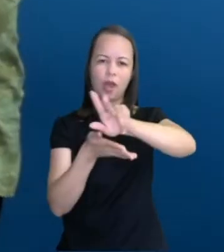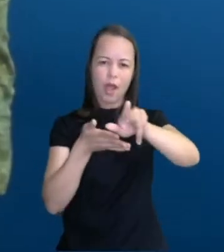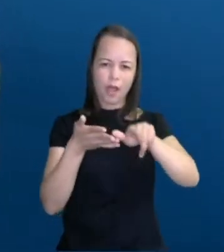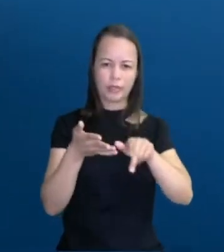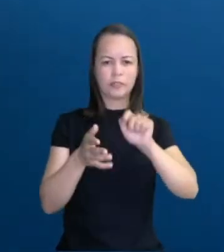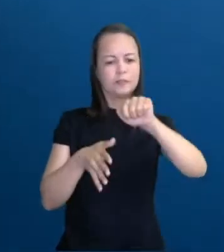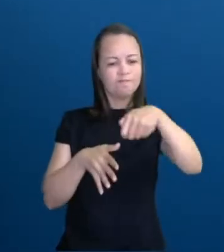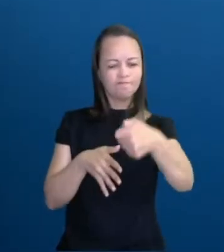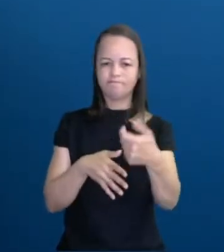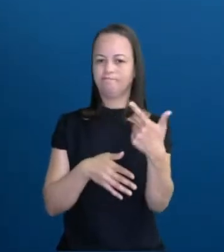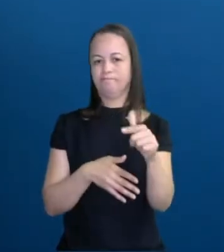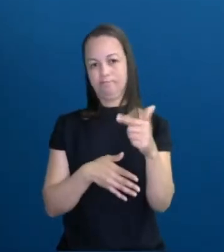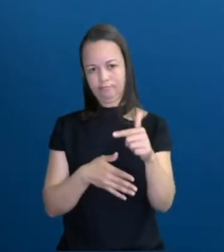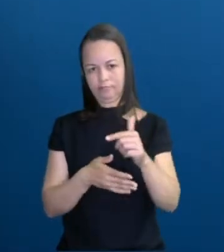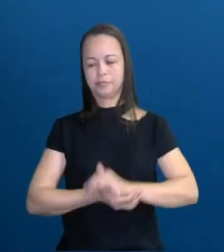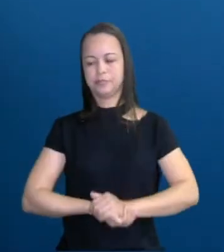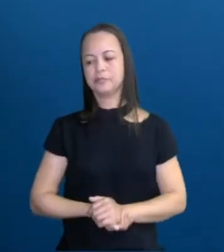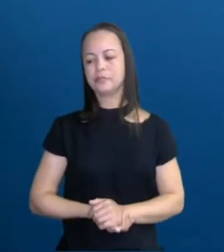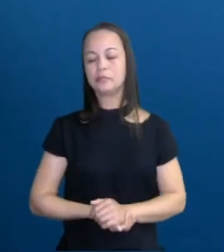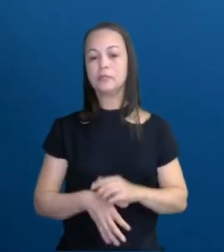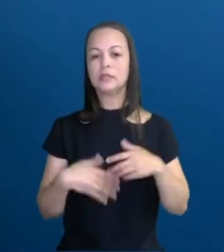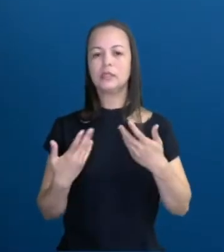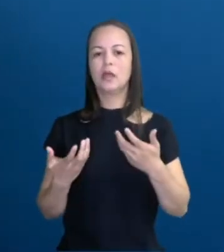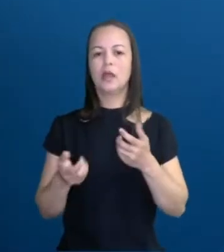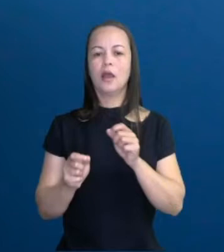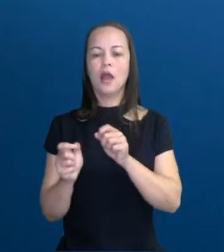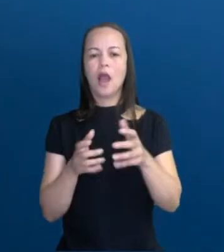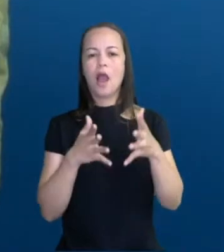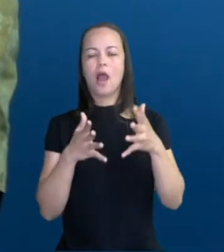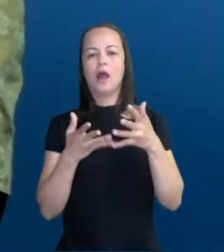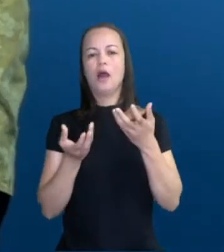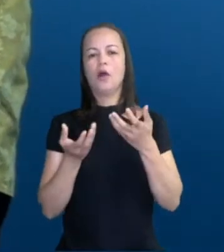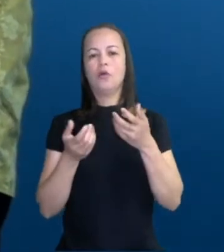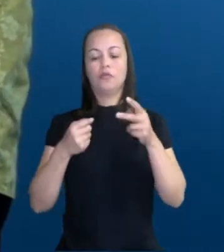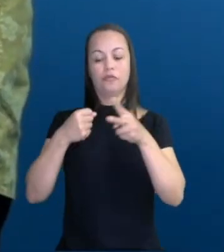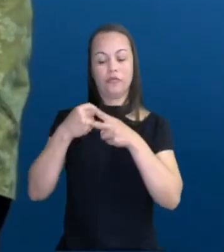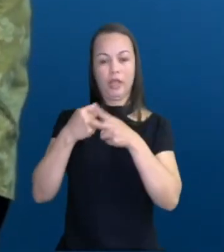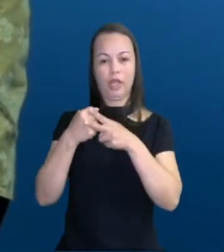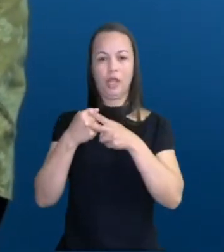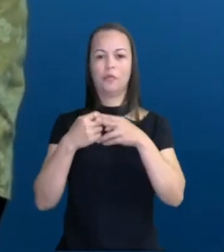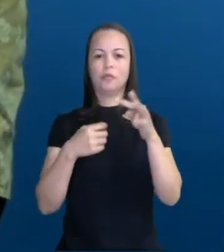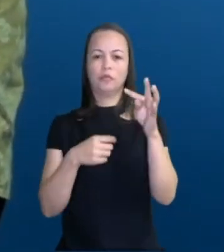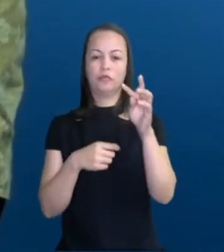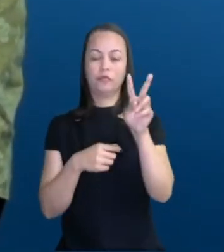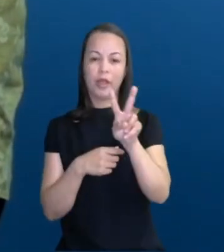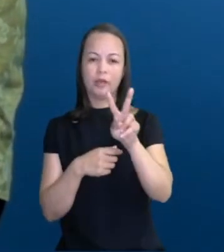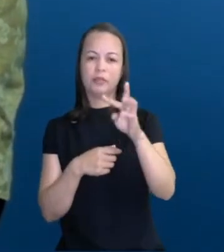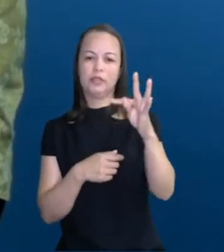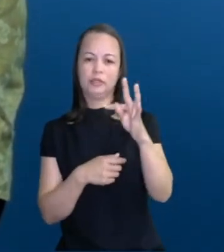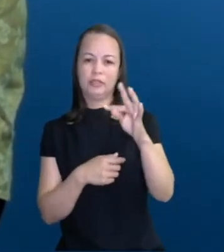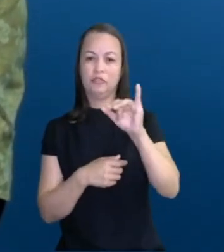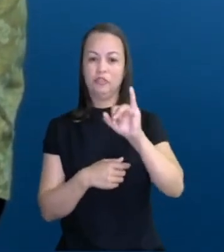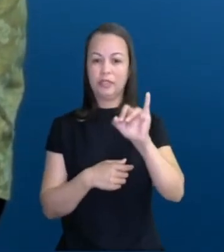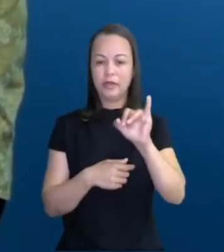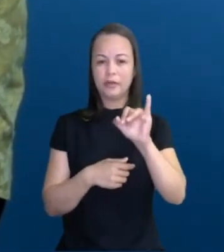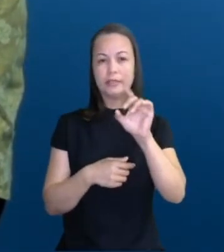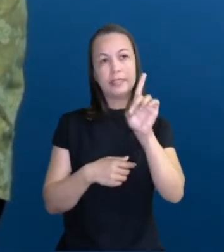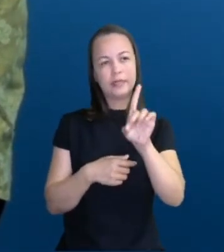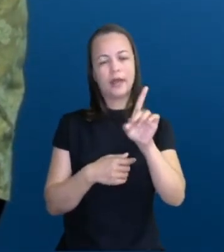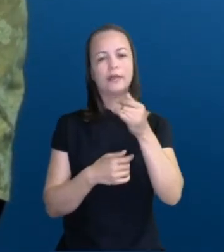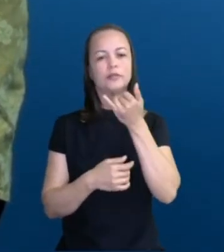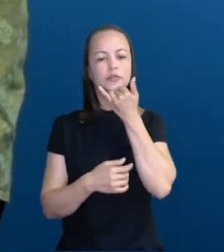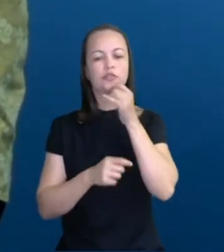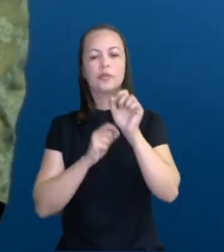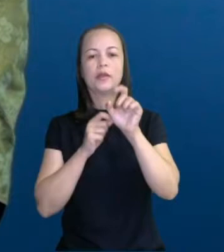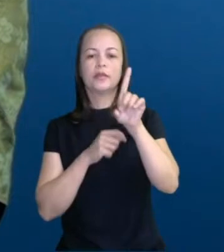Em relação ao verbo transitivo direto, entre o verbo e o seu complemento não vai